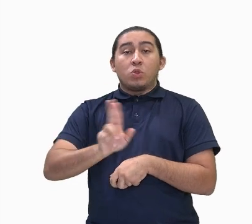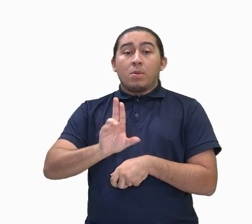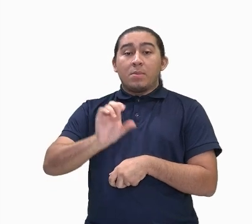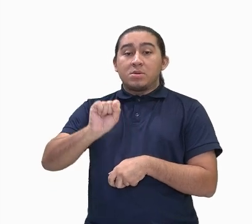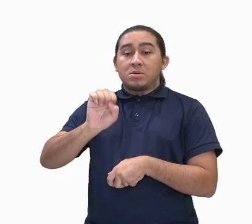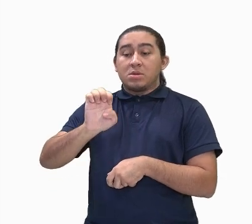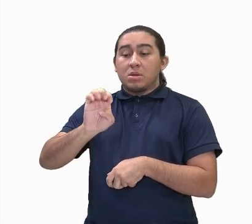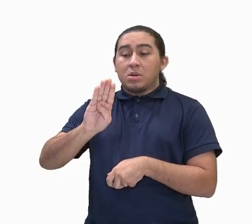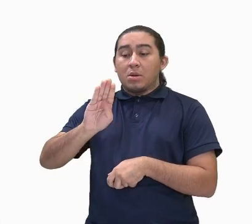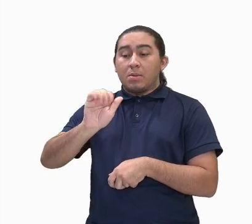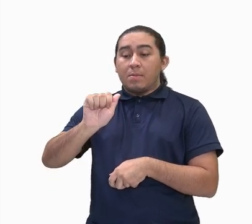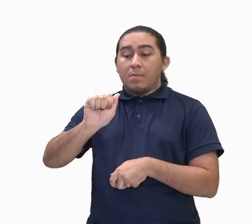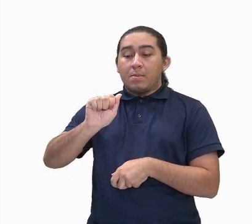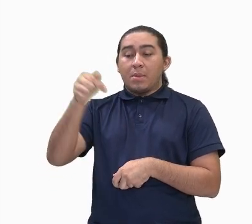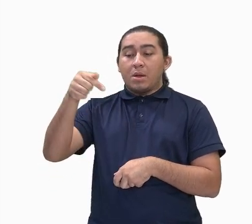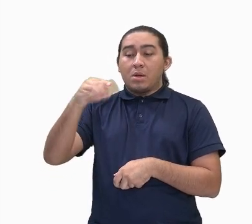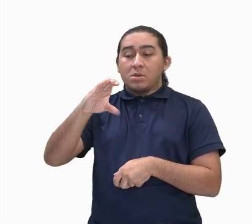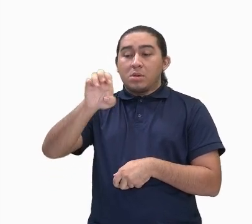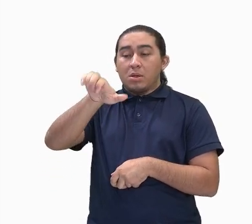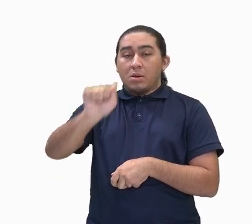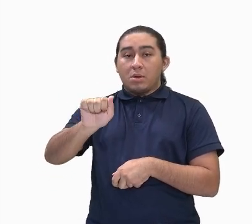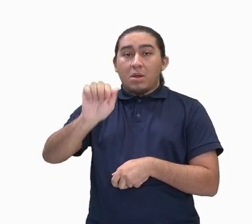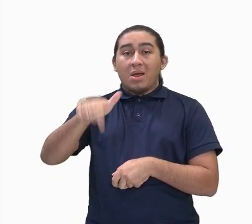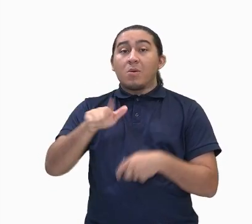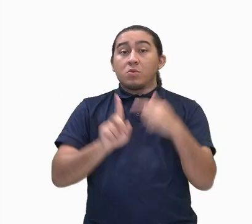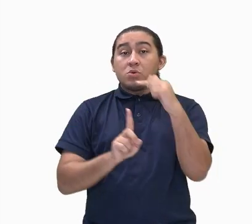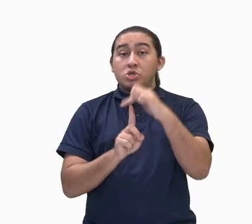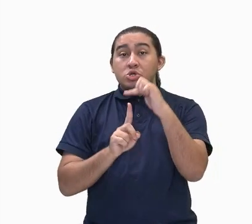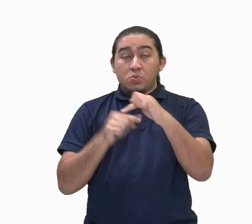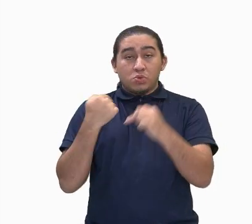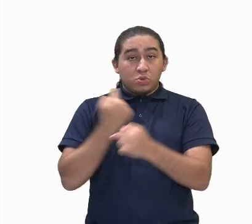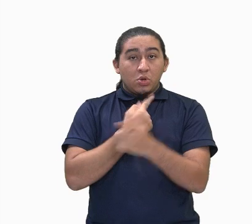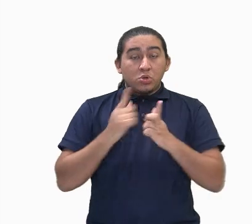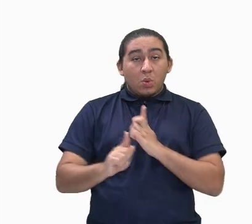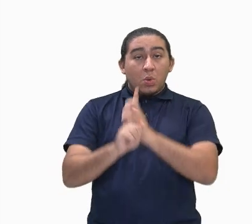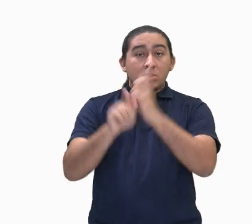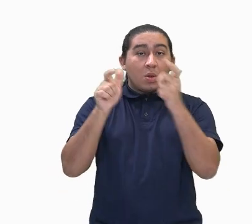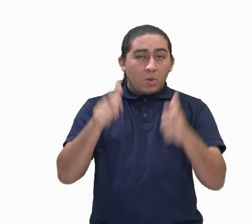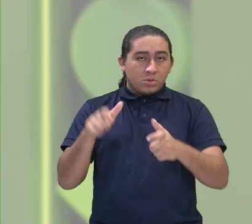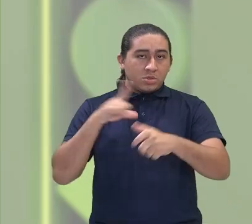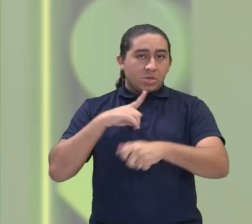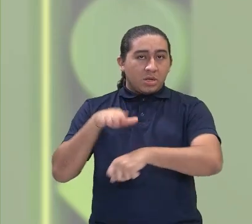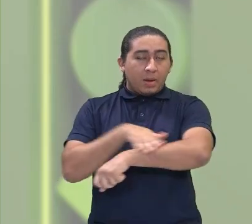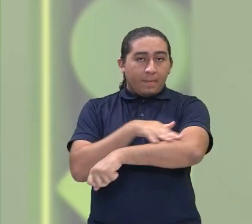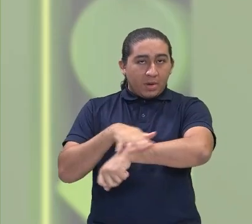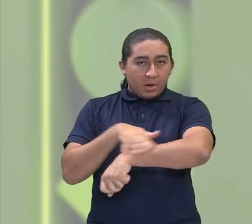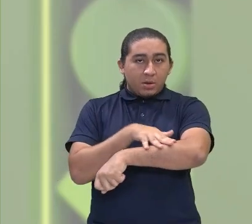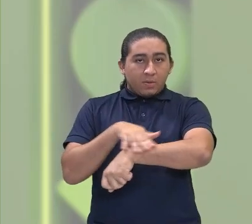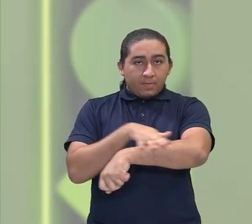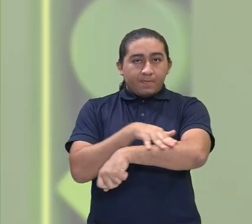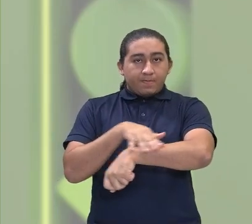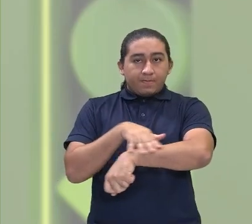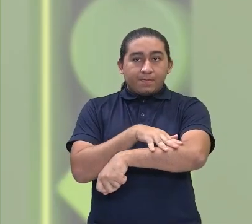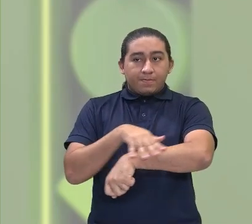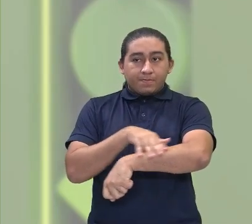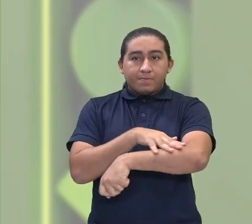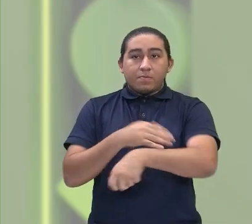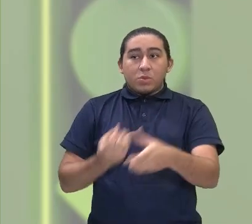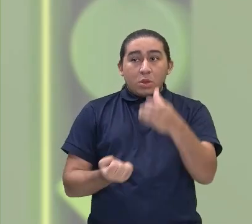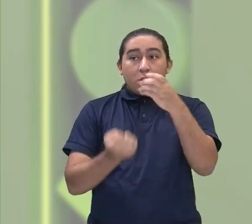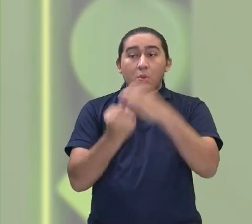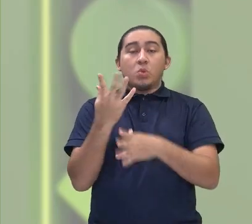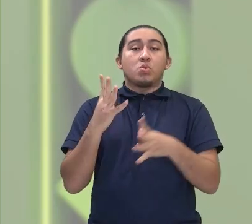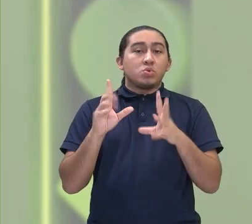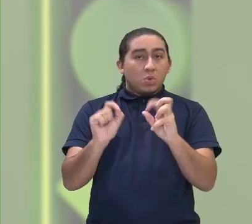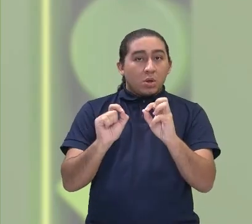sebácea. Né? A glândula sebácea é um tipo de glândula que a gente vai encontrar na nossa pele, né? São glândulas ali produtoras de